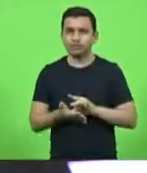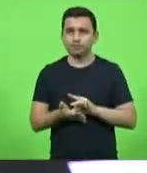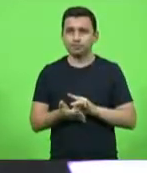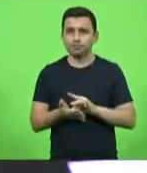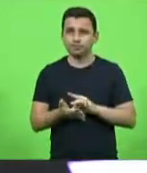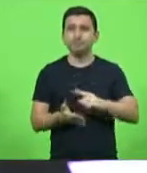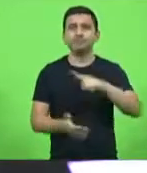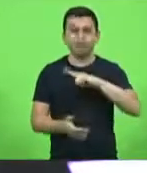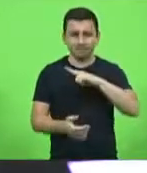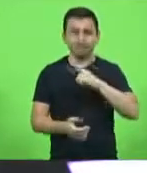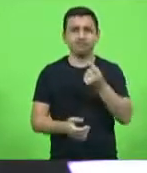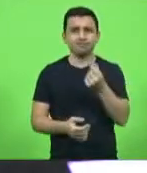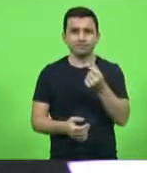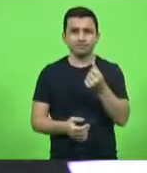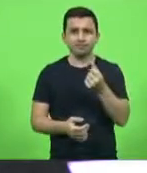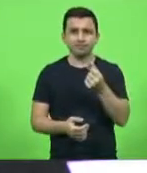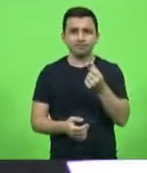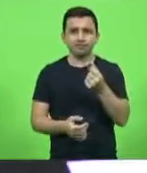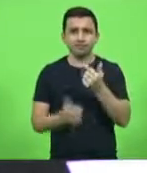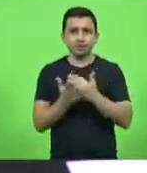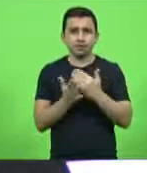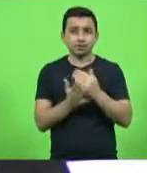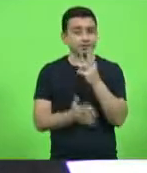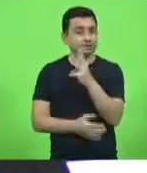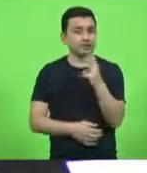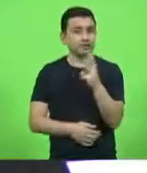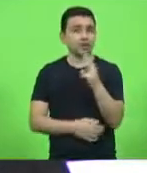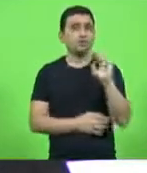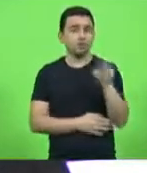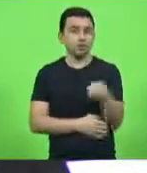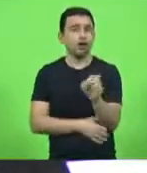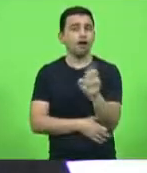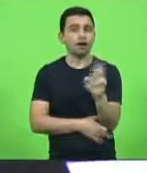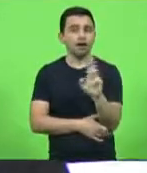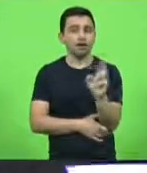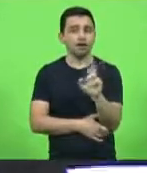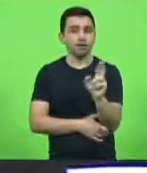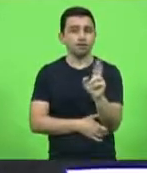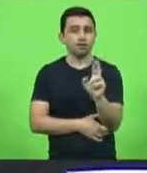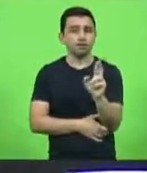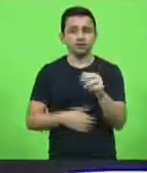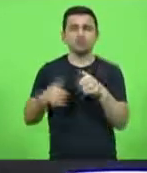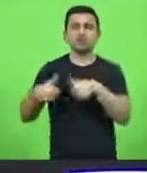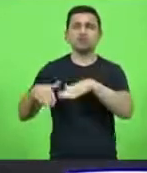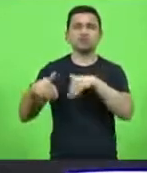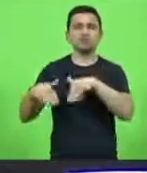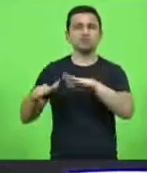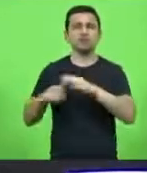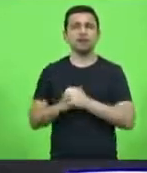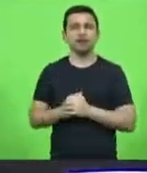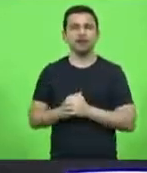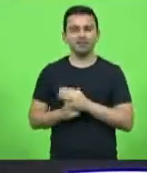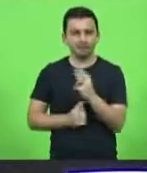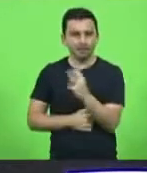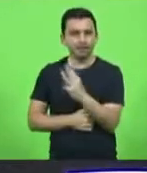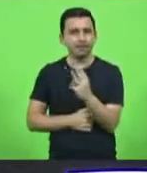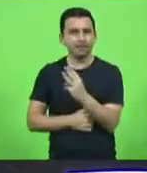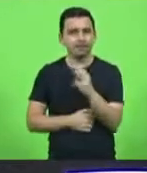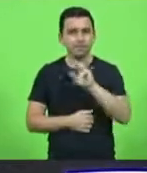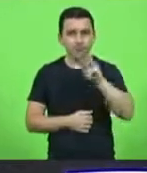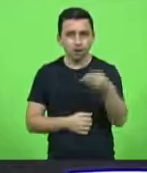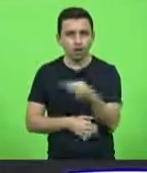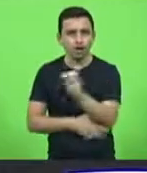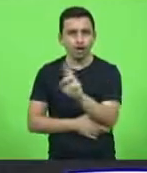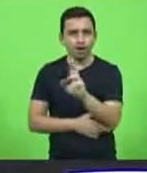ter muito recurso para assumir 33 milhões de reais e não dar em nada o 33 milhões